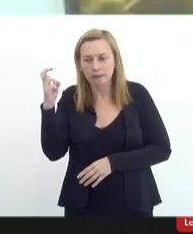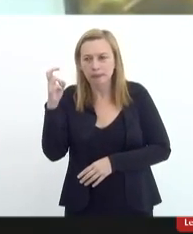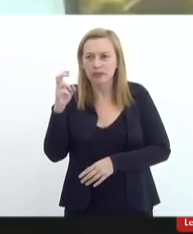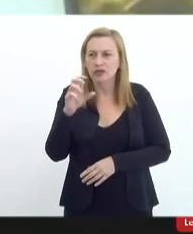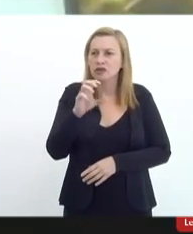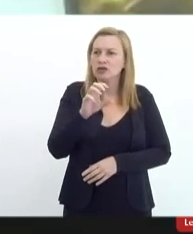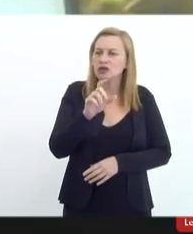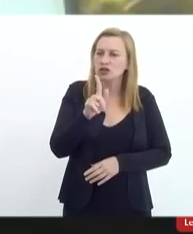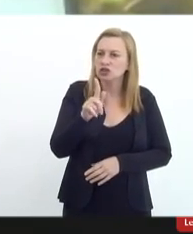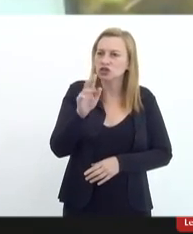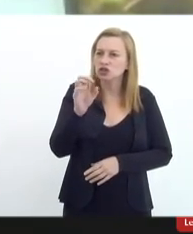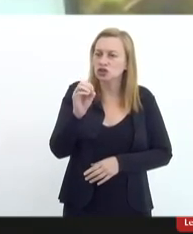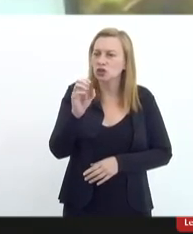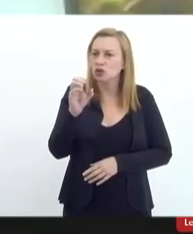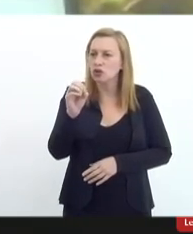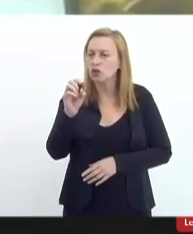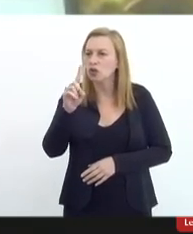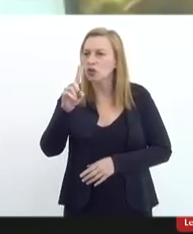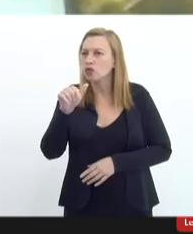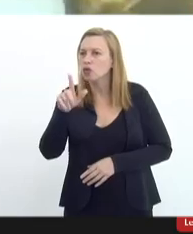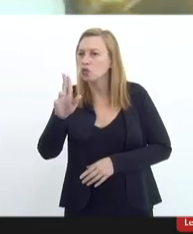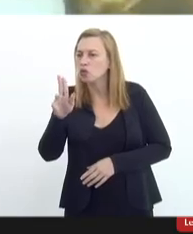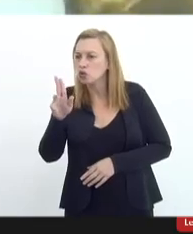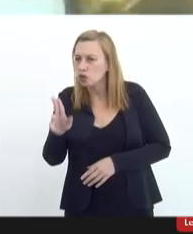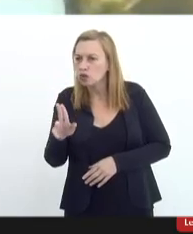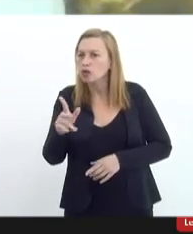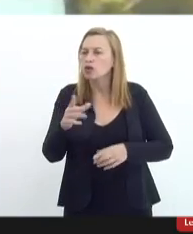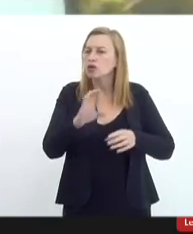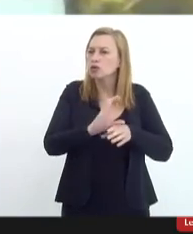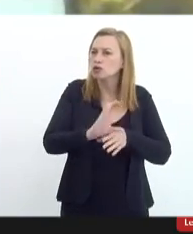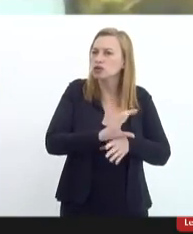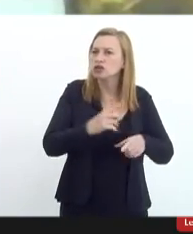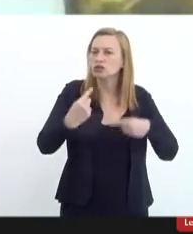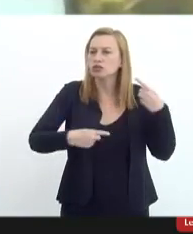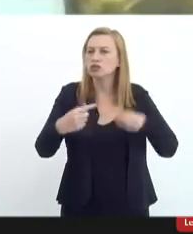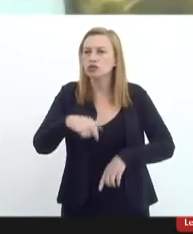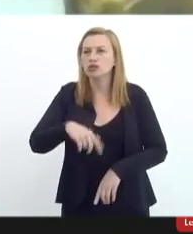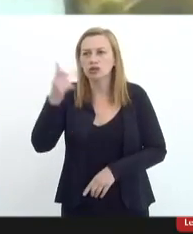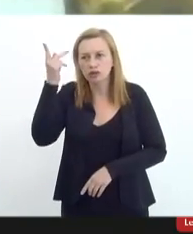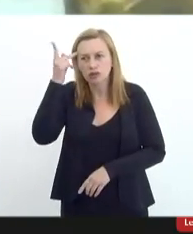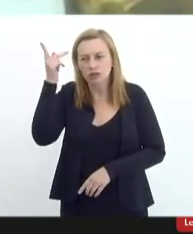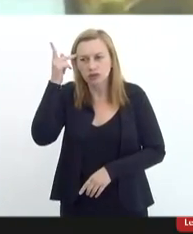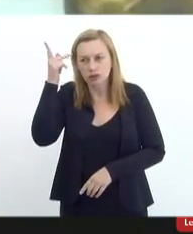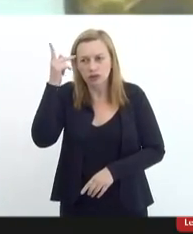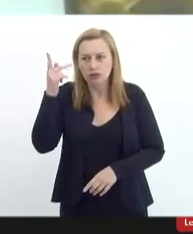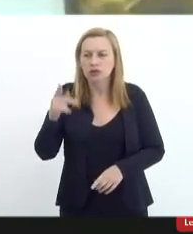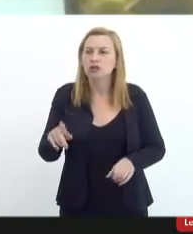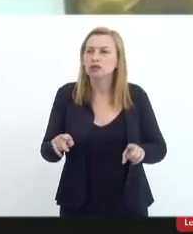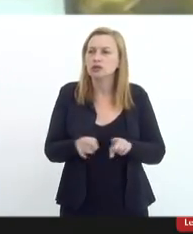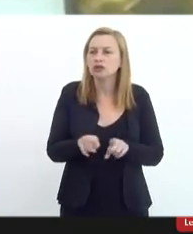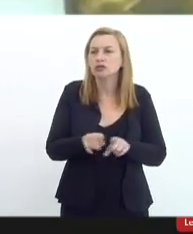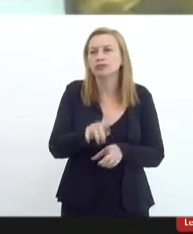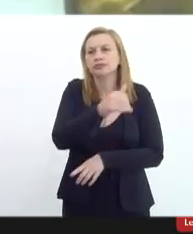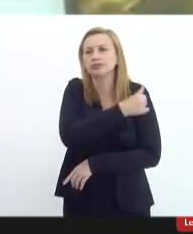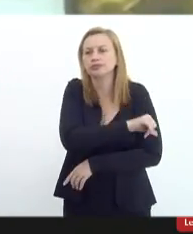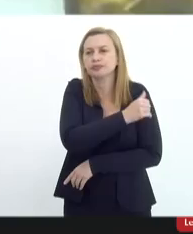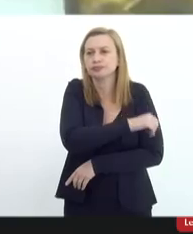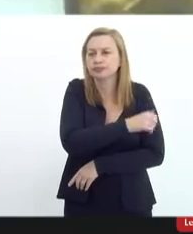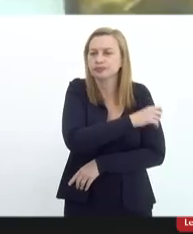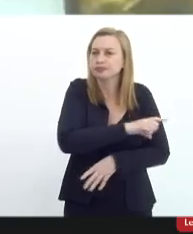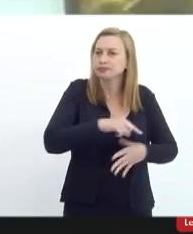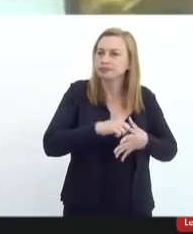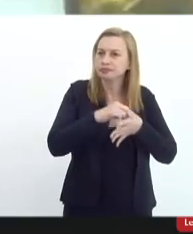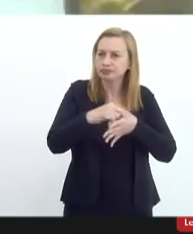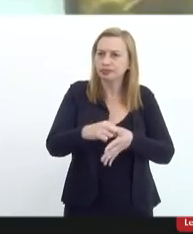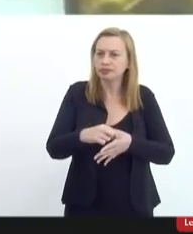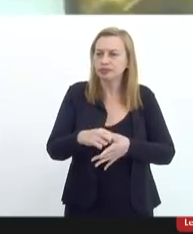a qual faço parte, que é um conselho político aqui em São Paulo, com membros também do Rio de Janeiro, de lideranças